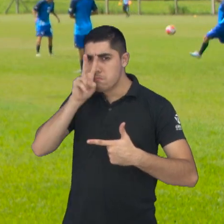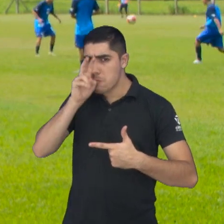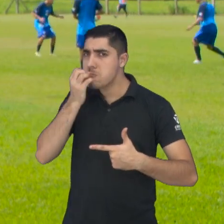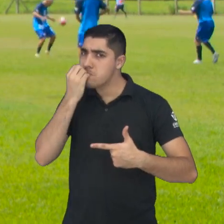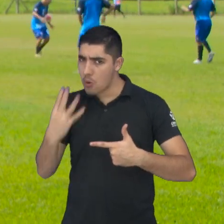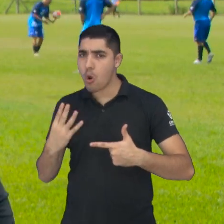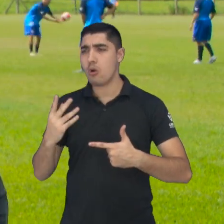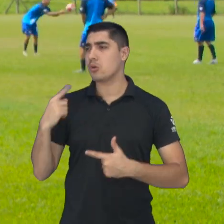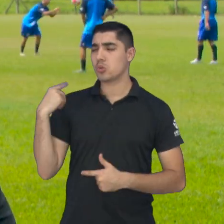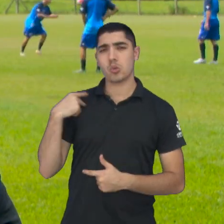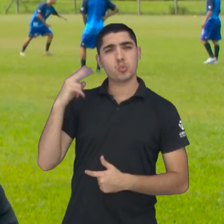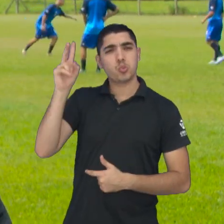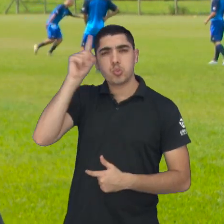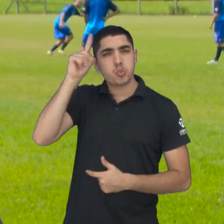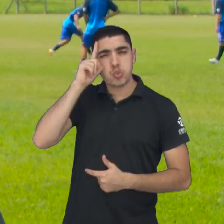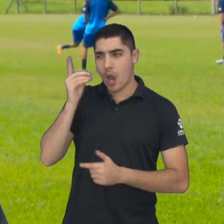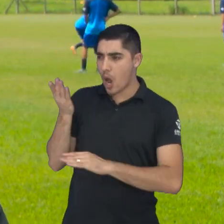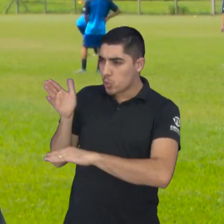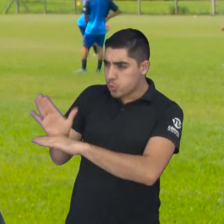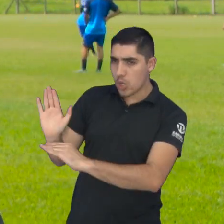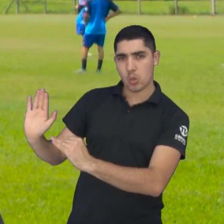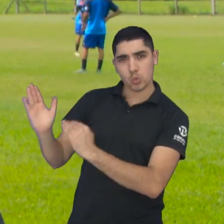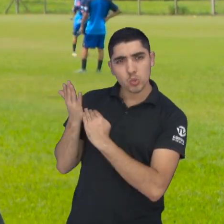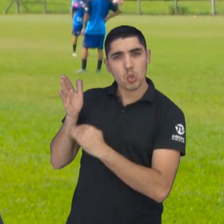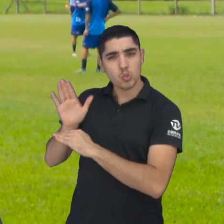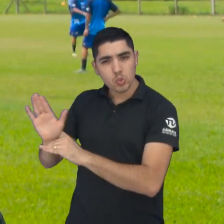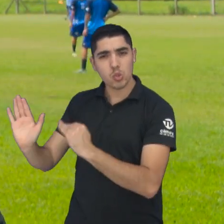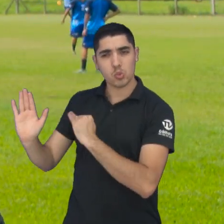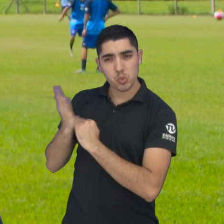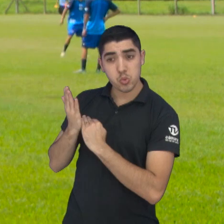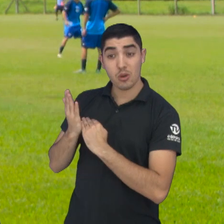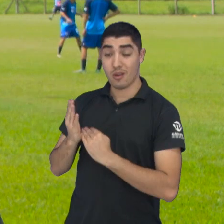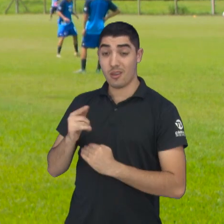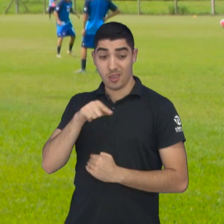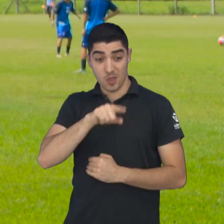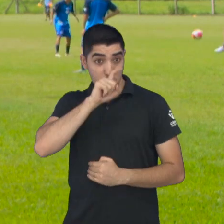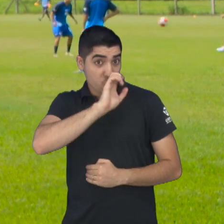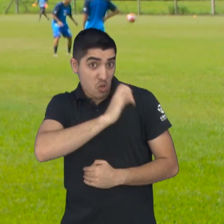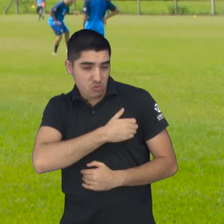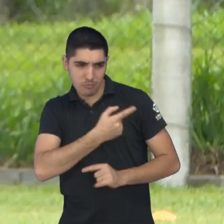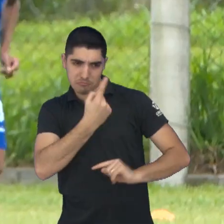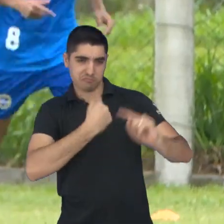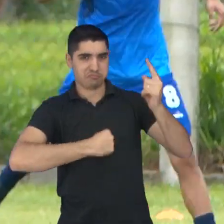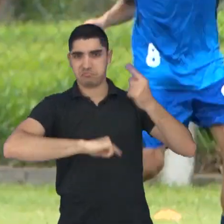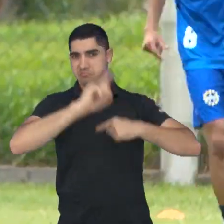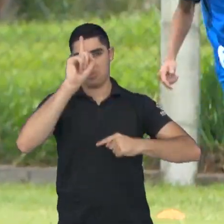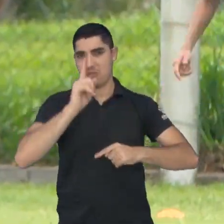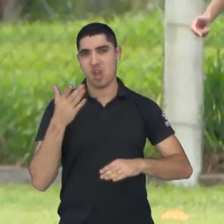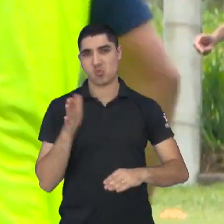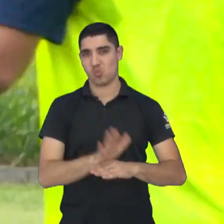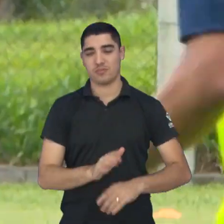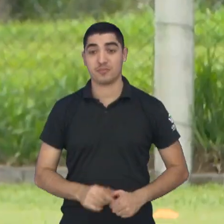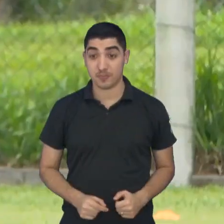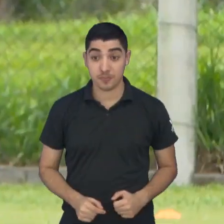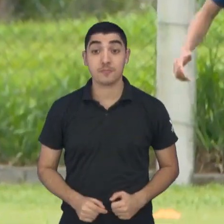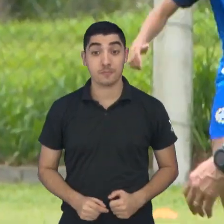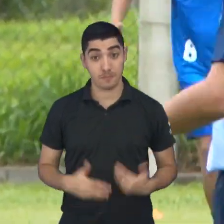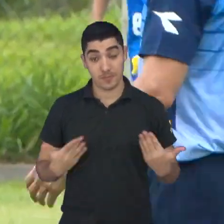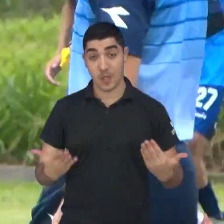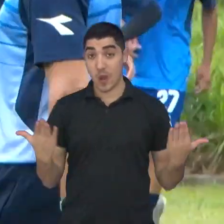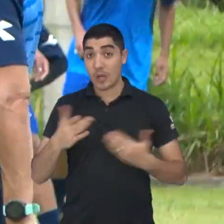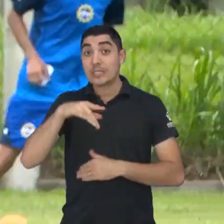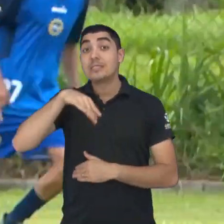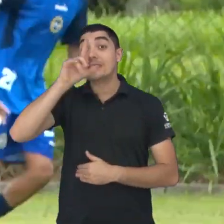dia a dia bacana, um ajudando o outro, e quem tem a ganhar é só o São José, né, com essa competição saudável. E a difícil missão de escolher